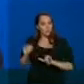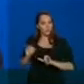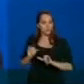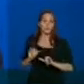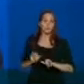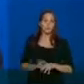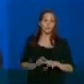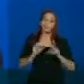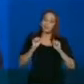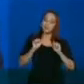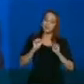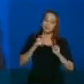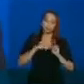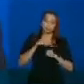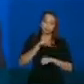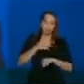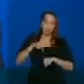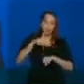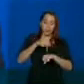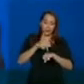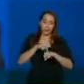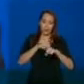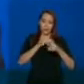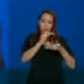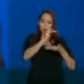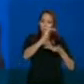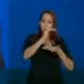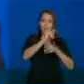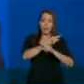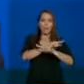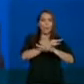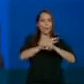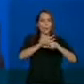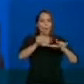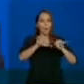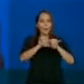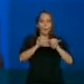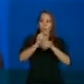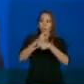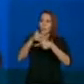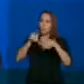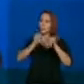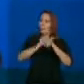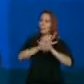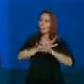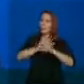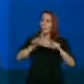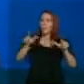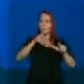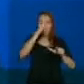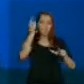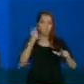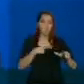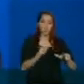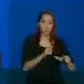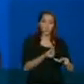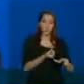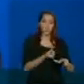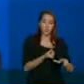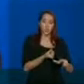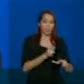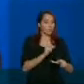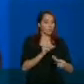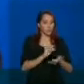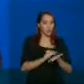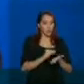se pode obter um país das prateleiras são vazias e as pessoas até tem os recursos que